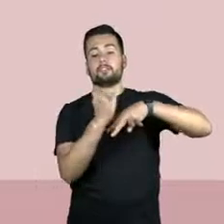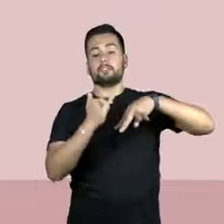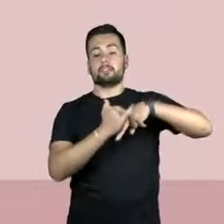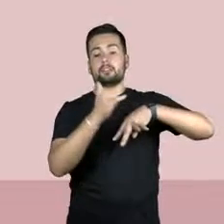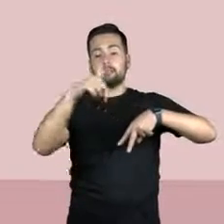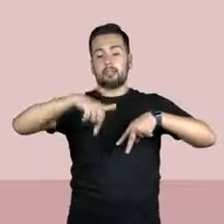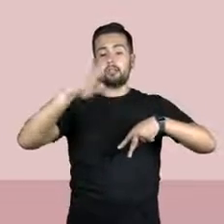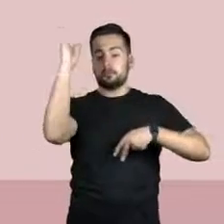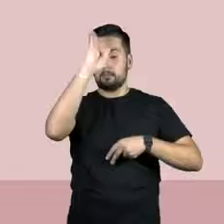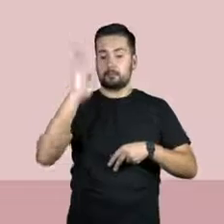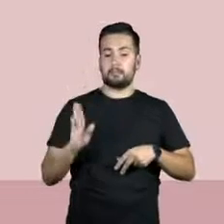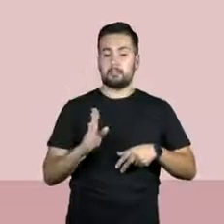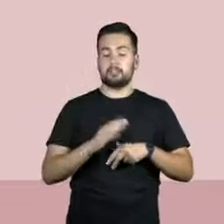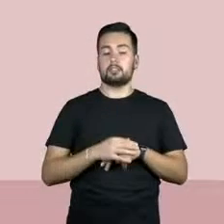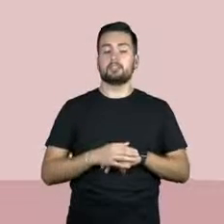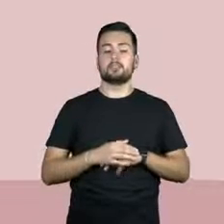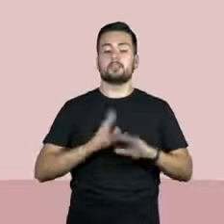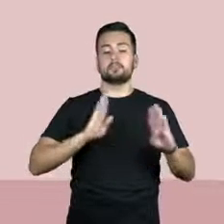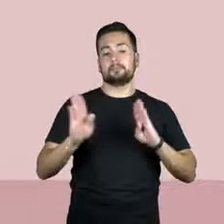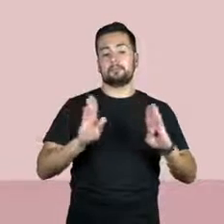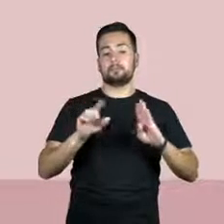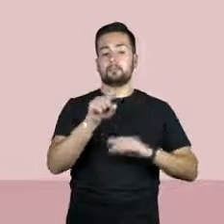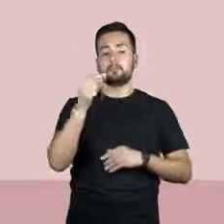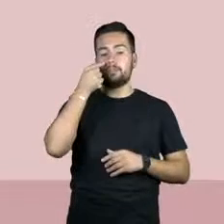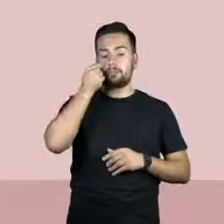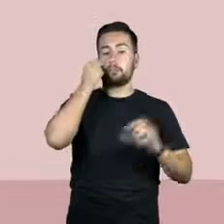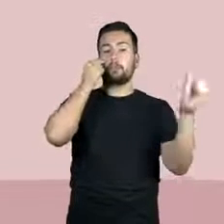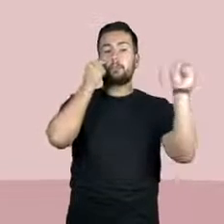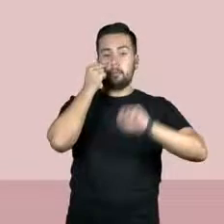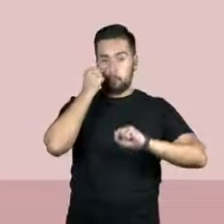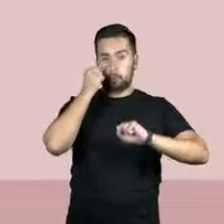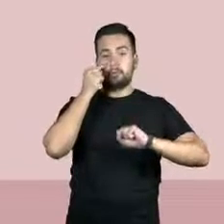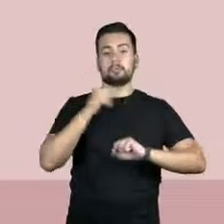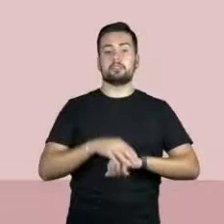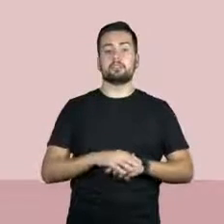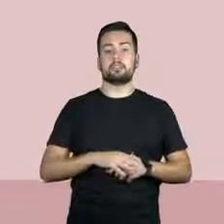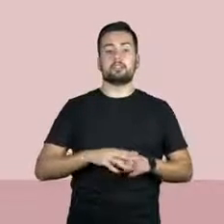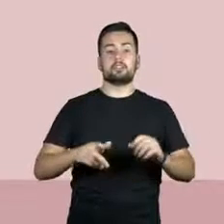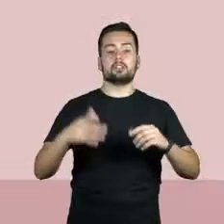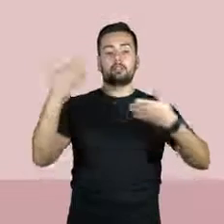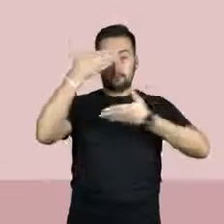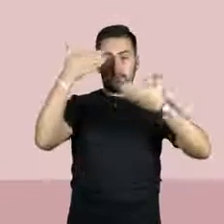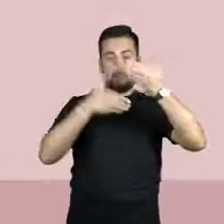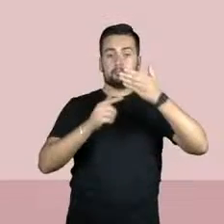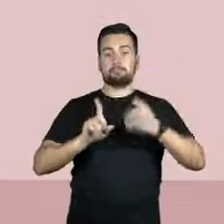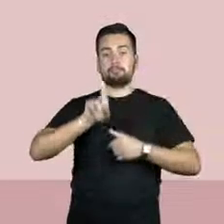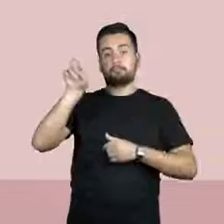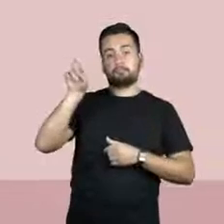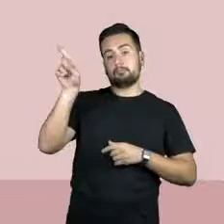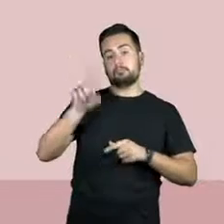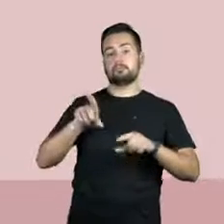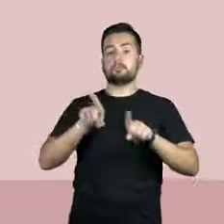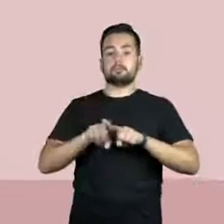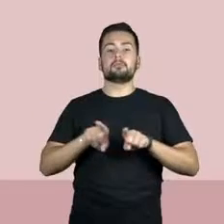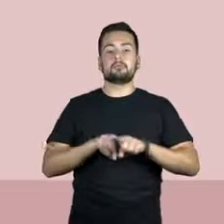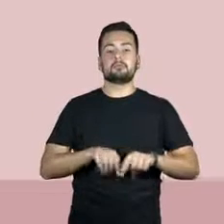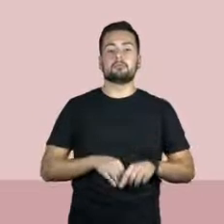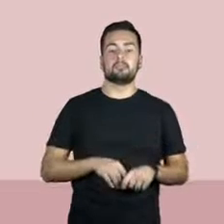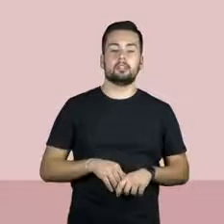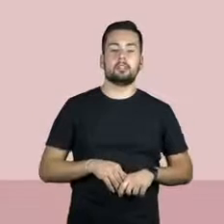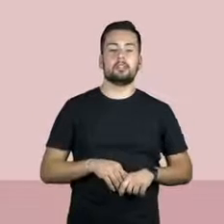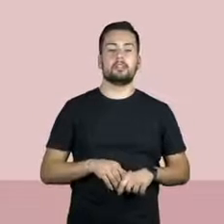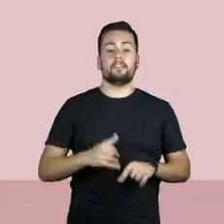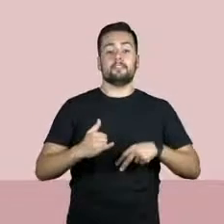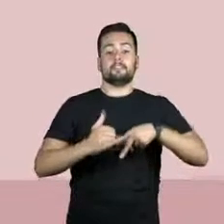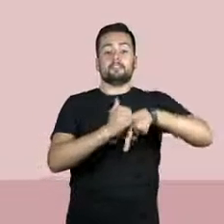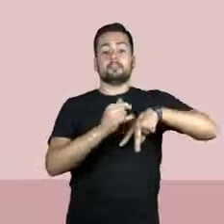Brasil em um determinado período, que vocês podem ver aqui no slide, tá? E que foram vítimas de deslizamento